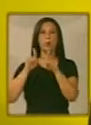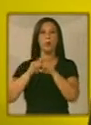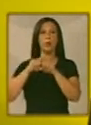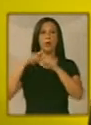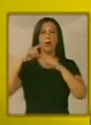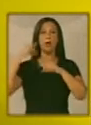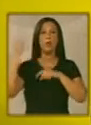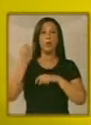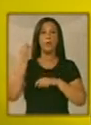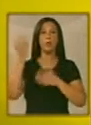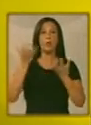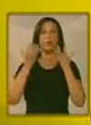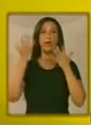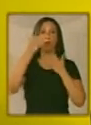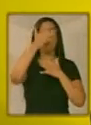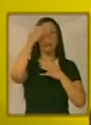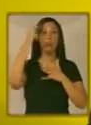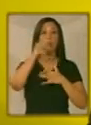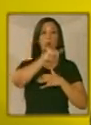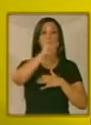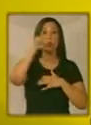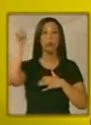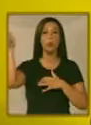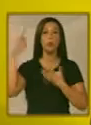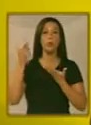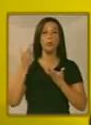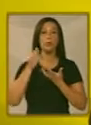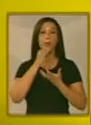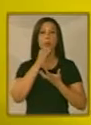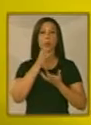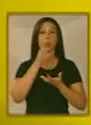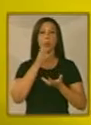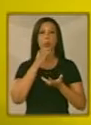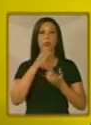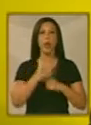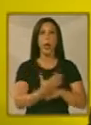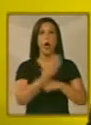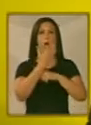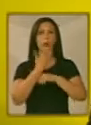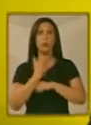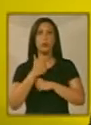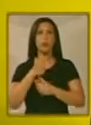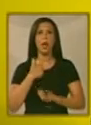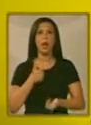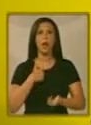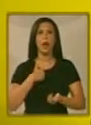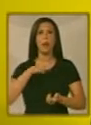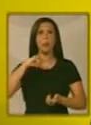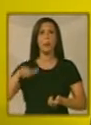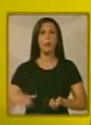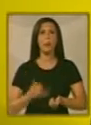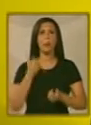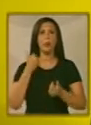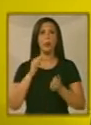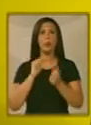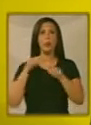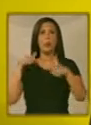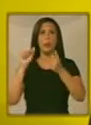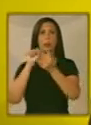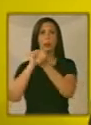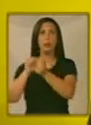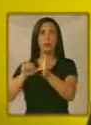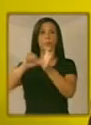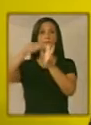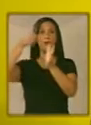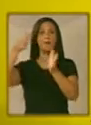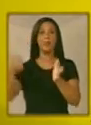social. A gente quer que essas pessoas sejam pessoas diferentes. Porque elas venham nos ajudar. Venham fazer parte desse evento único. Que pela